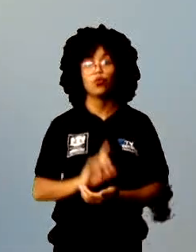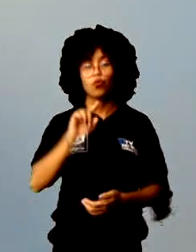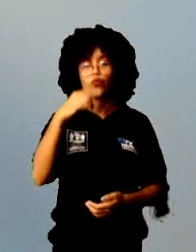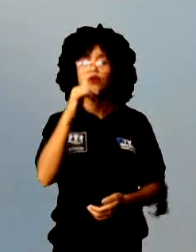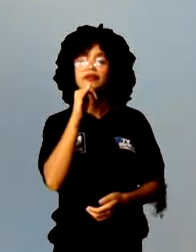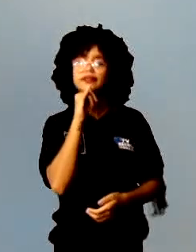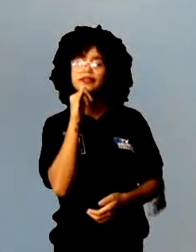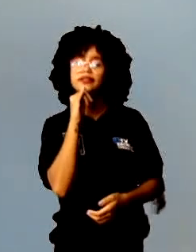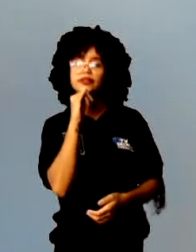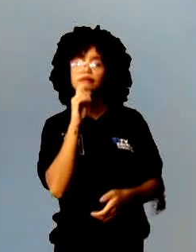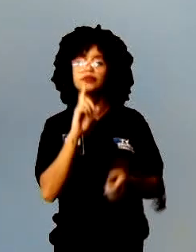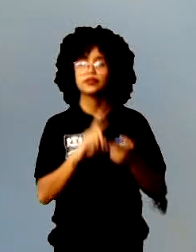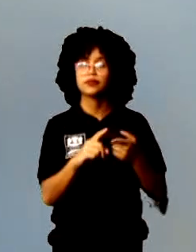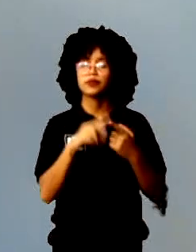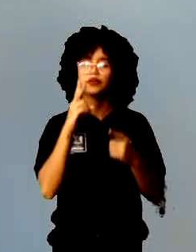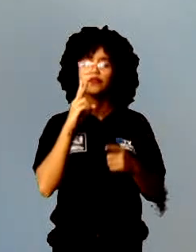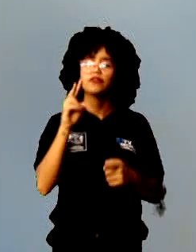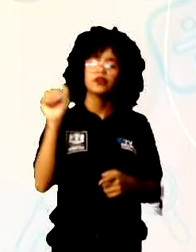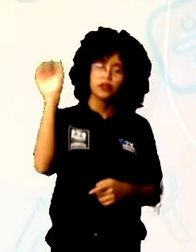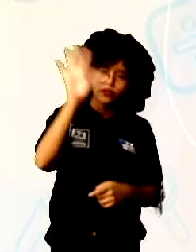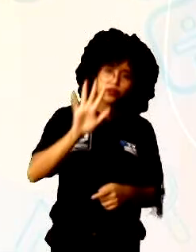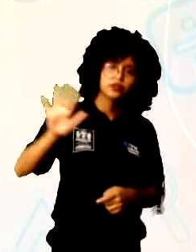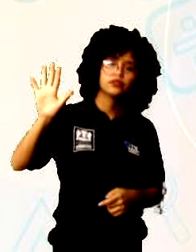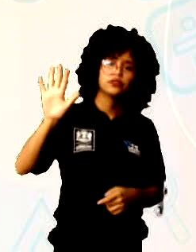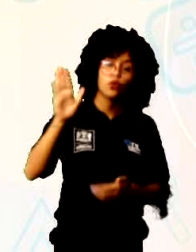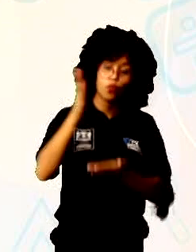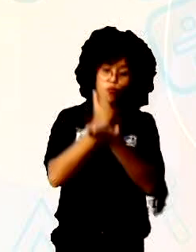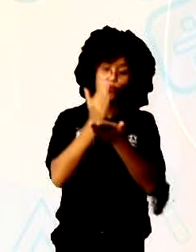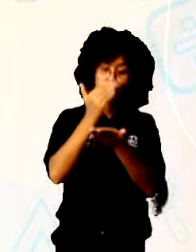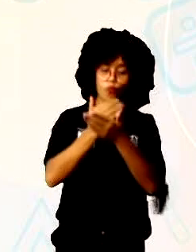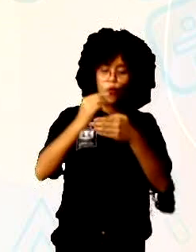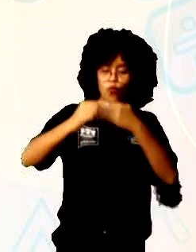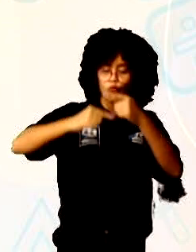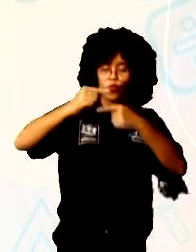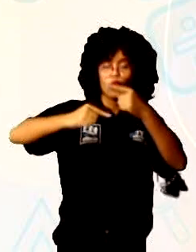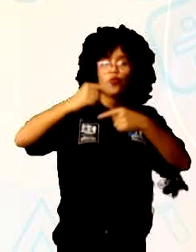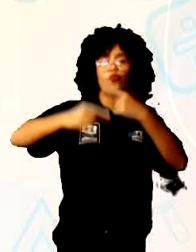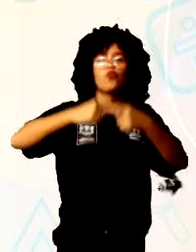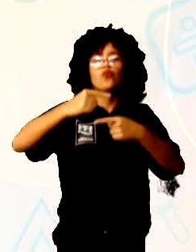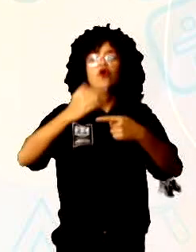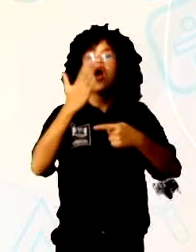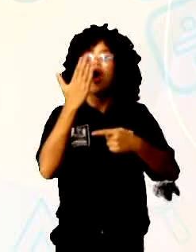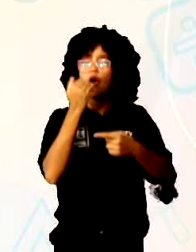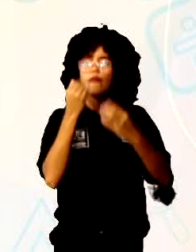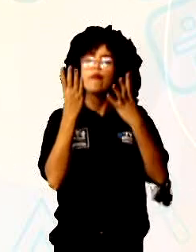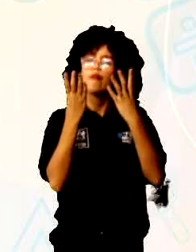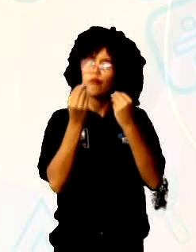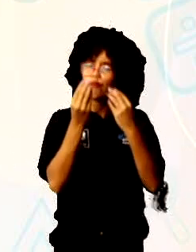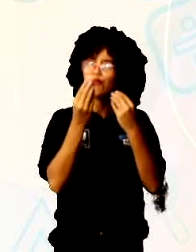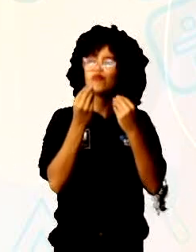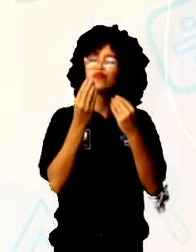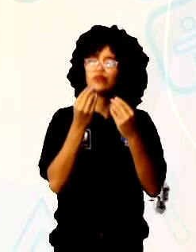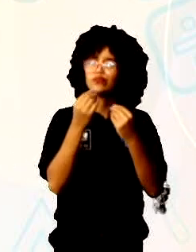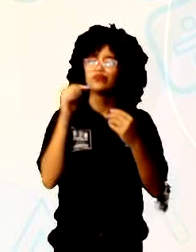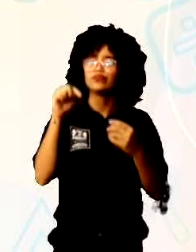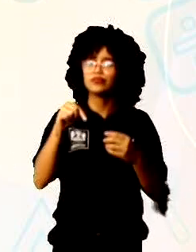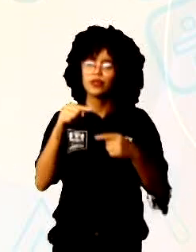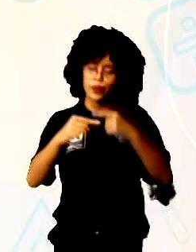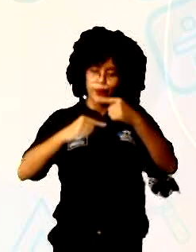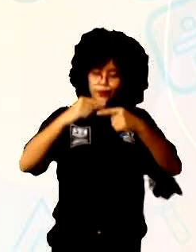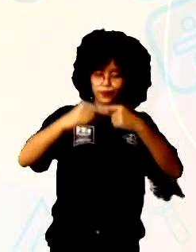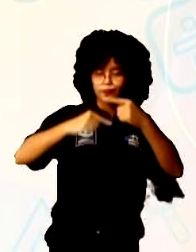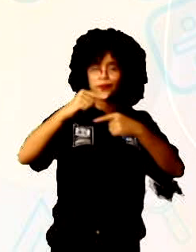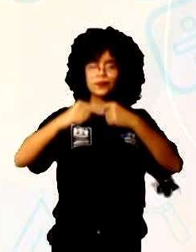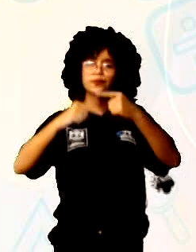outro exemplo que você tá vendo aqui ó Esse é o bolo de rolo não é a gente comi muito bolo de rolo esse bolo tem